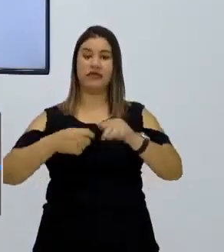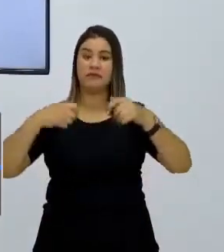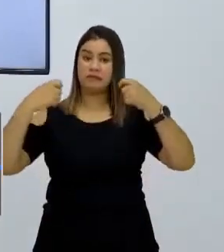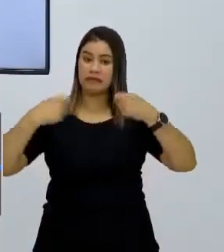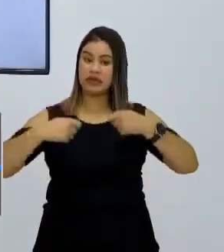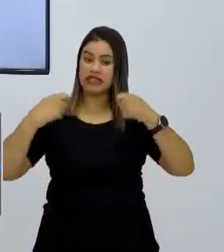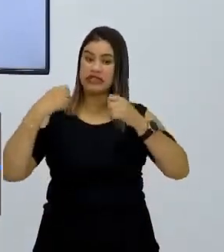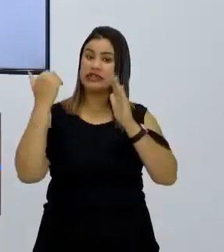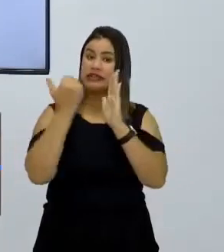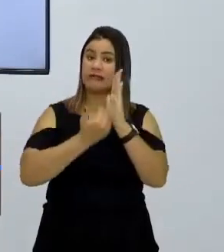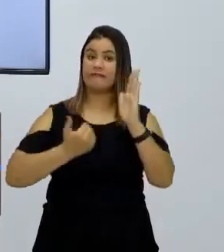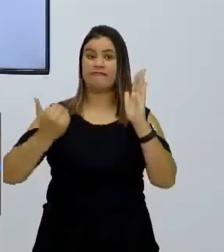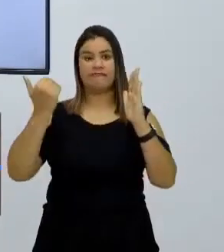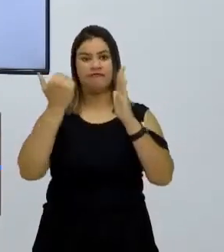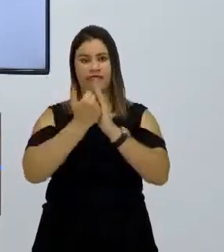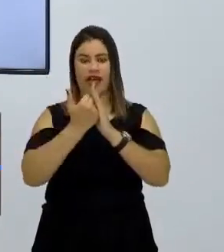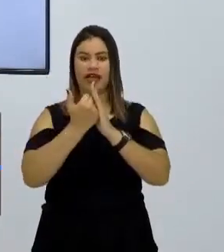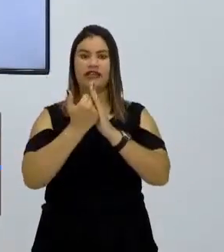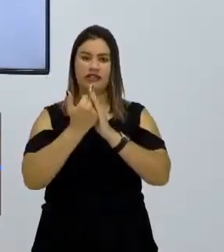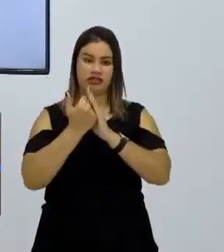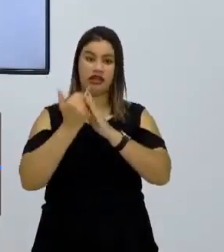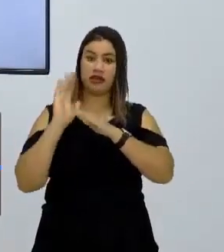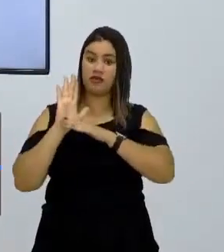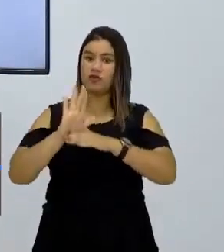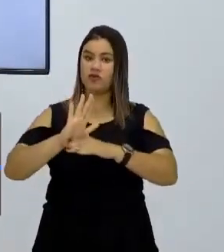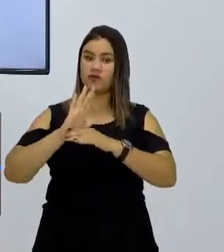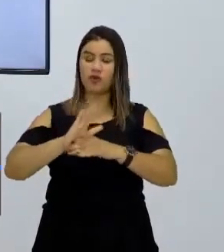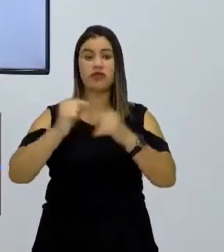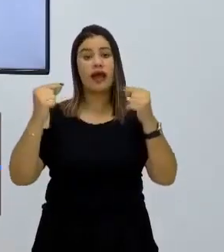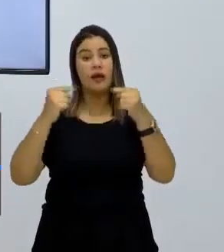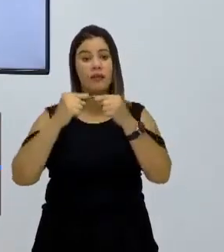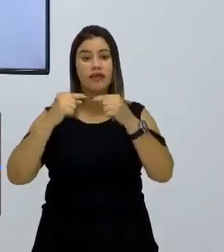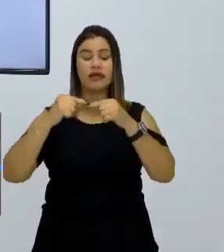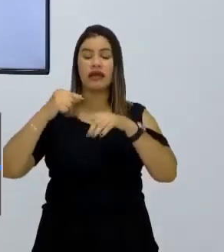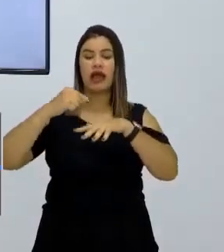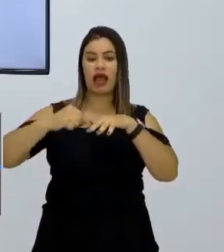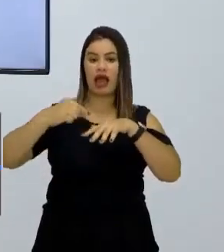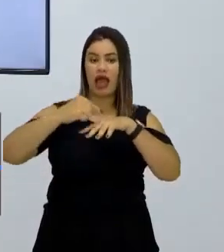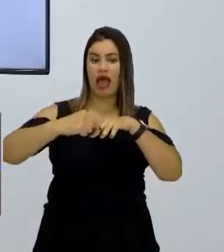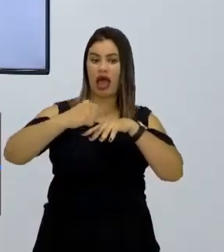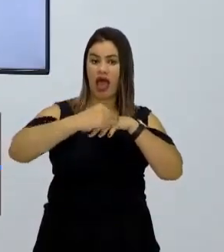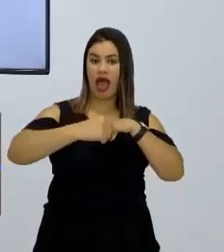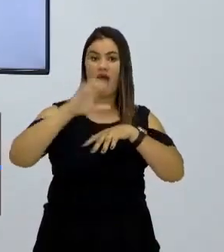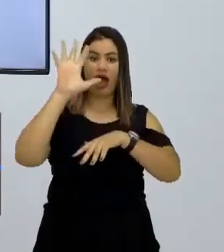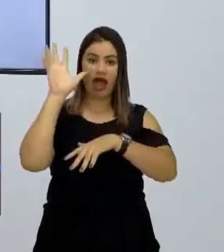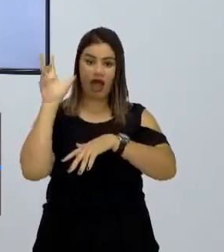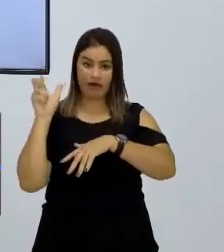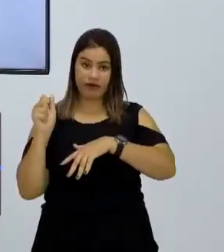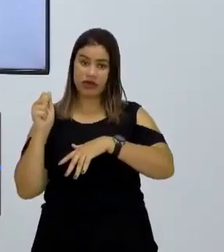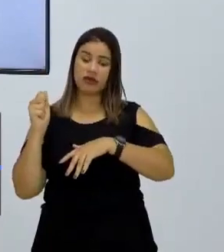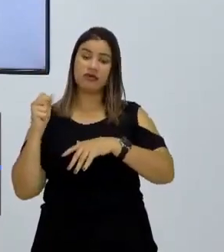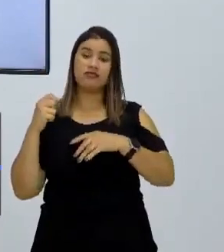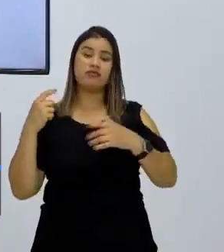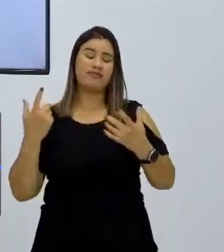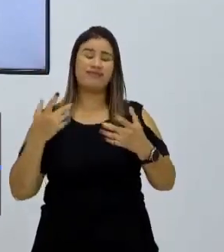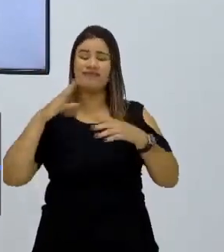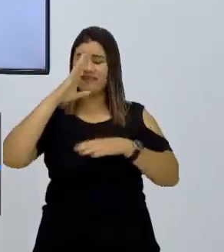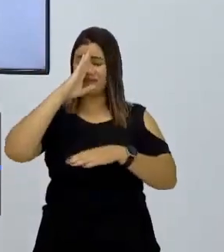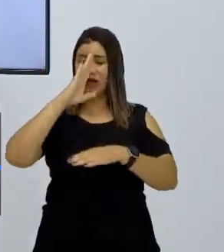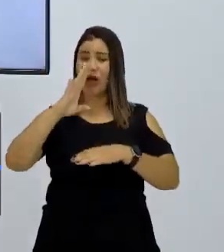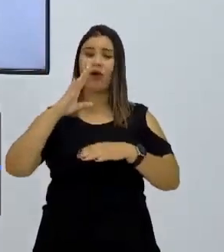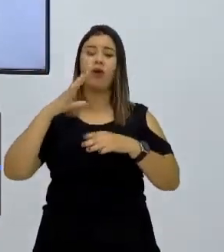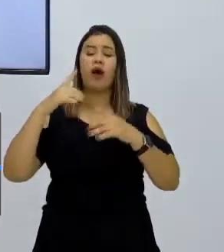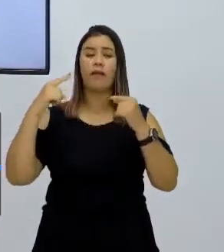né, pelo que fazem aí com o continente africano, até pelos fatos que ocorreram, principalmente com a questão aí da